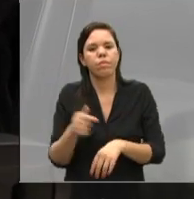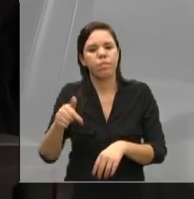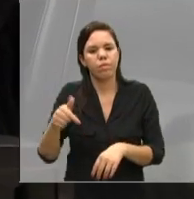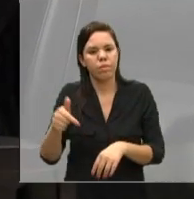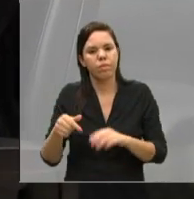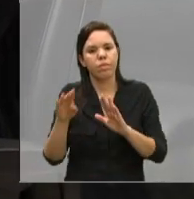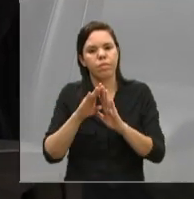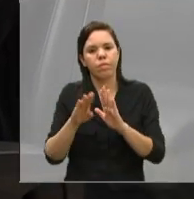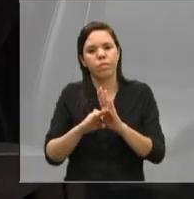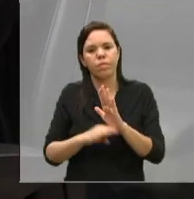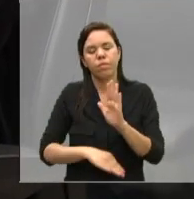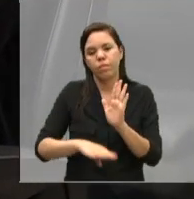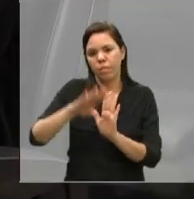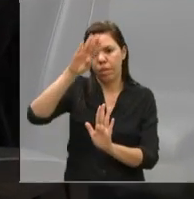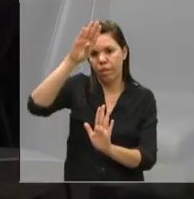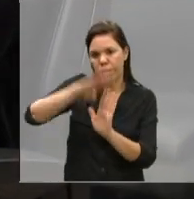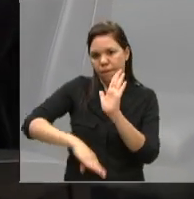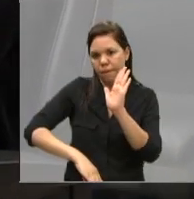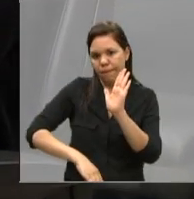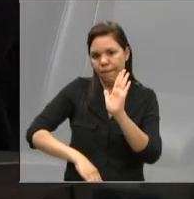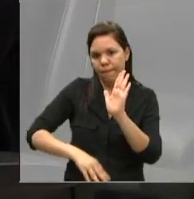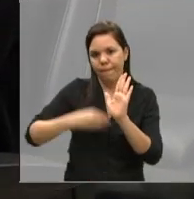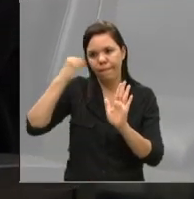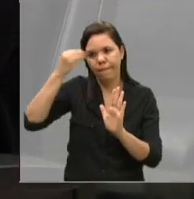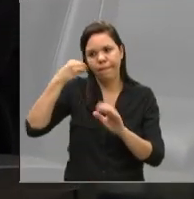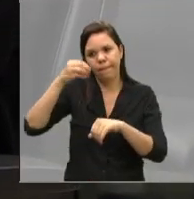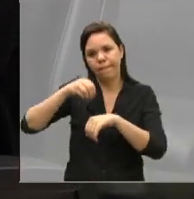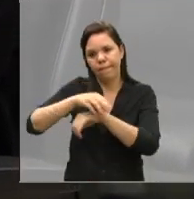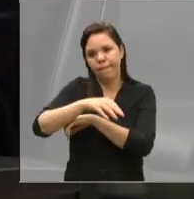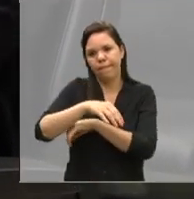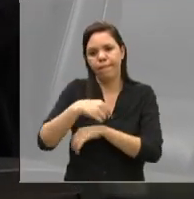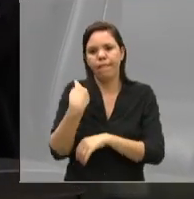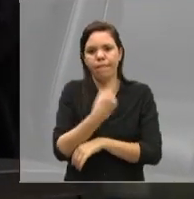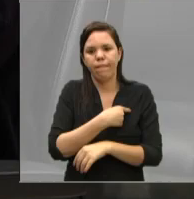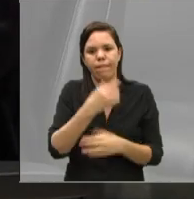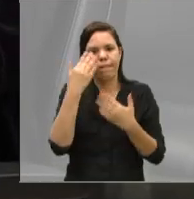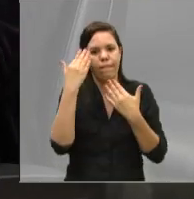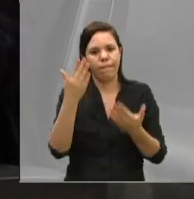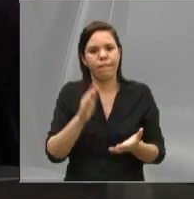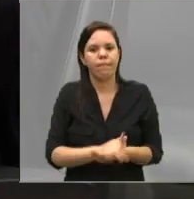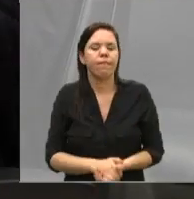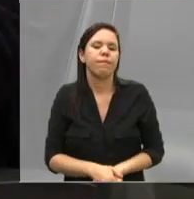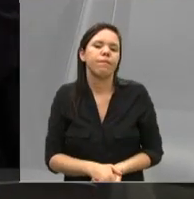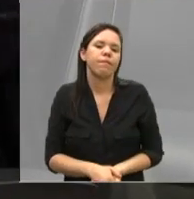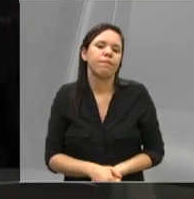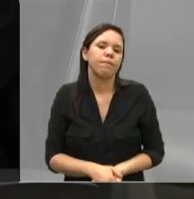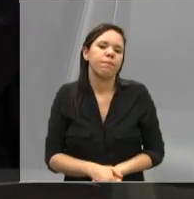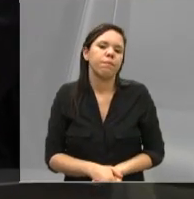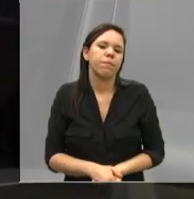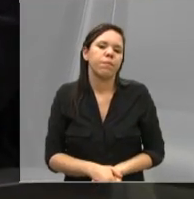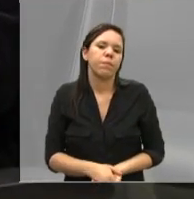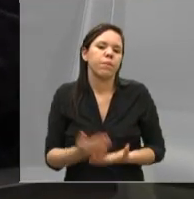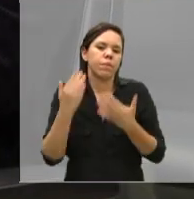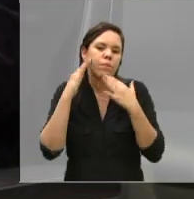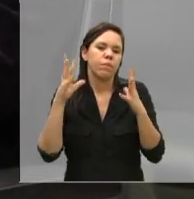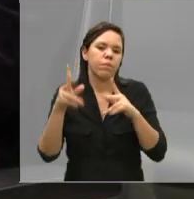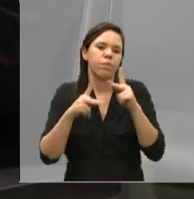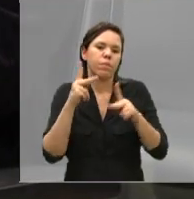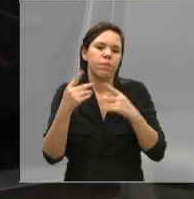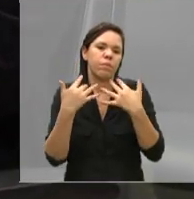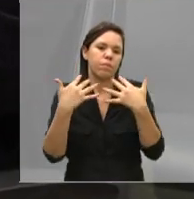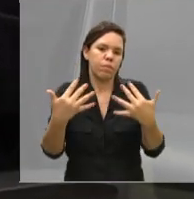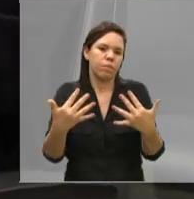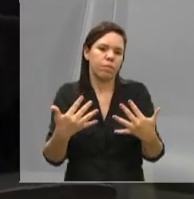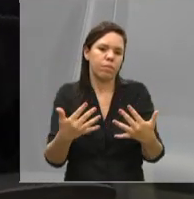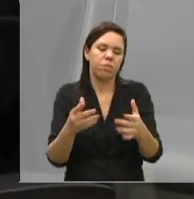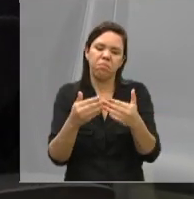aqui do programa Em Pauta, por trazer um pouquinho dessa experiência aqui pra gente. Obrigada, agradeço você, agradeço todo mundo que acompanhou